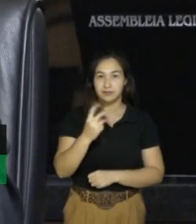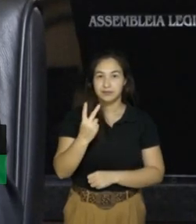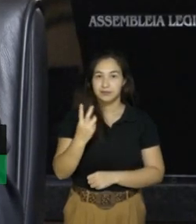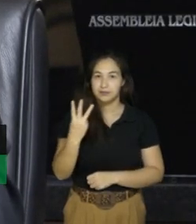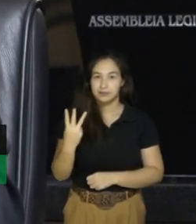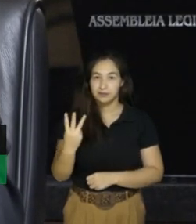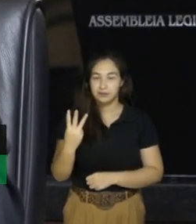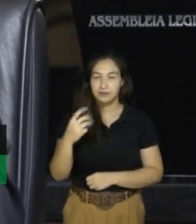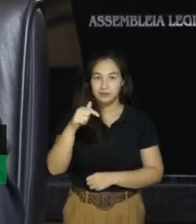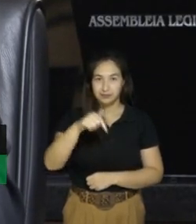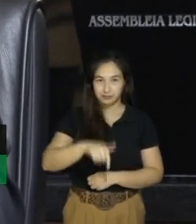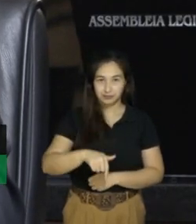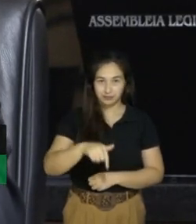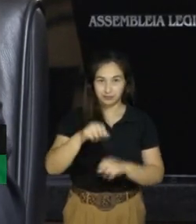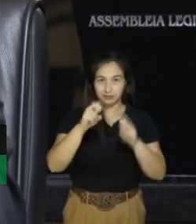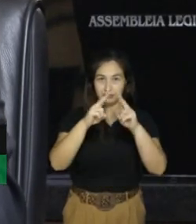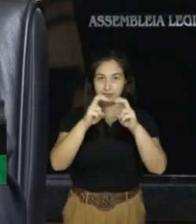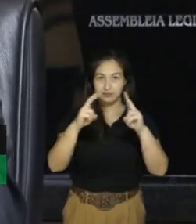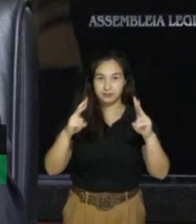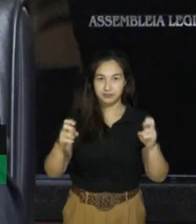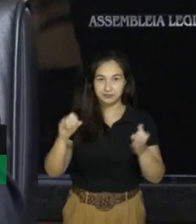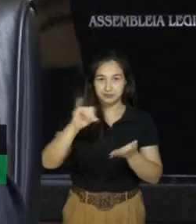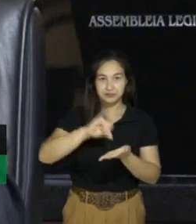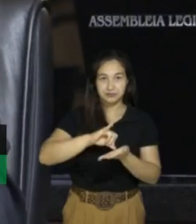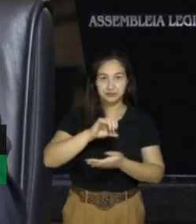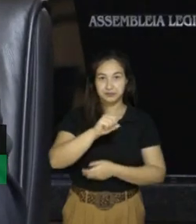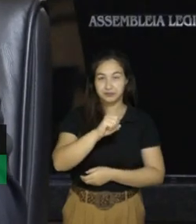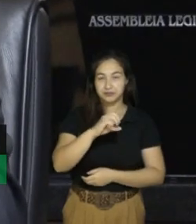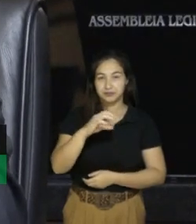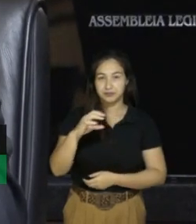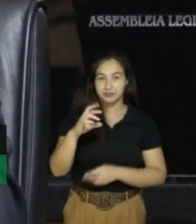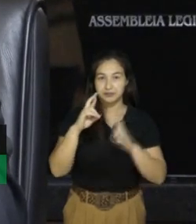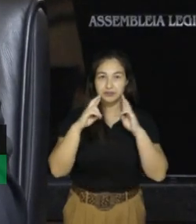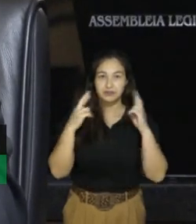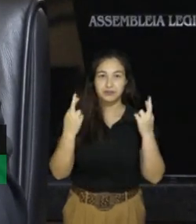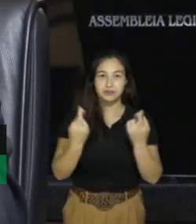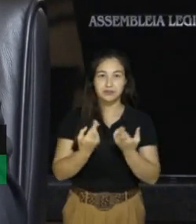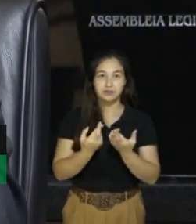nessa cidade de Florianópolis capital de Santa Catarina